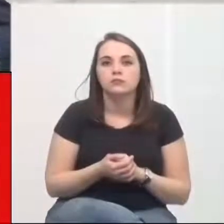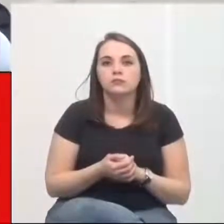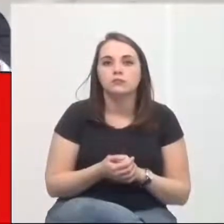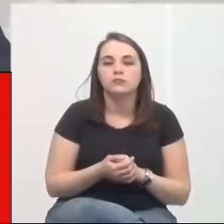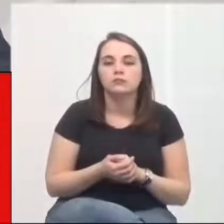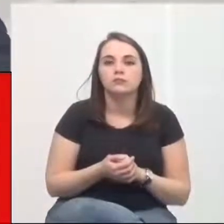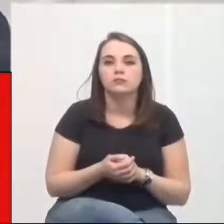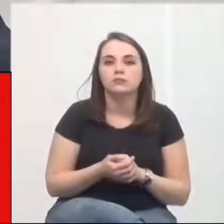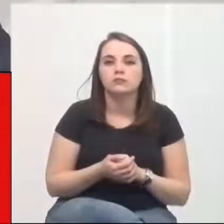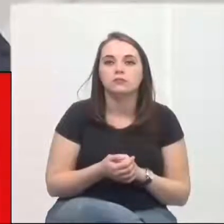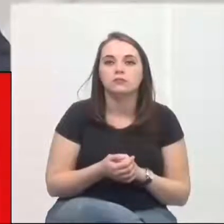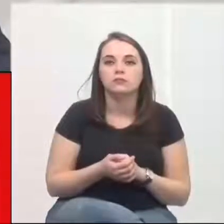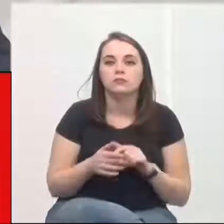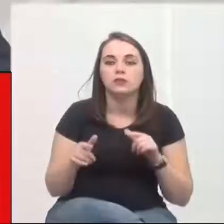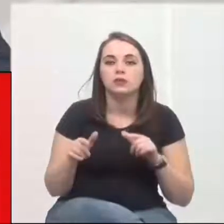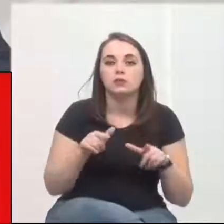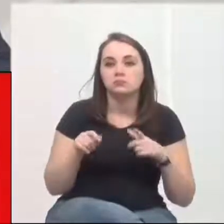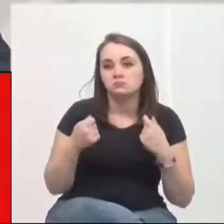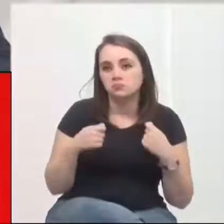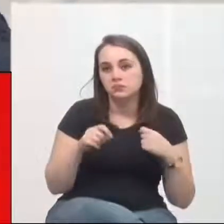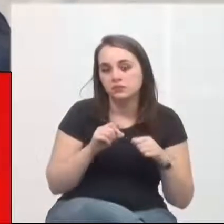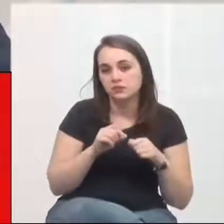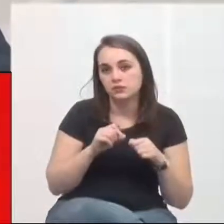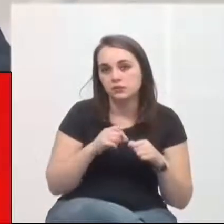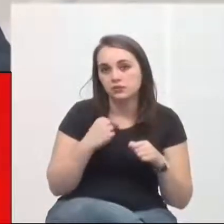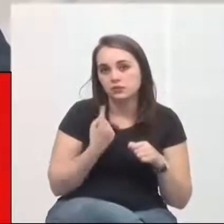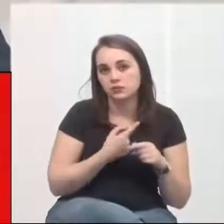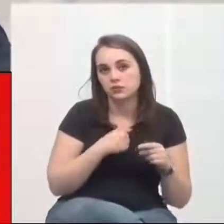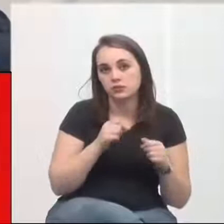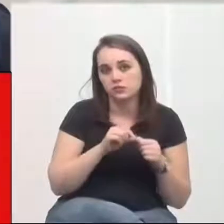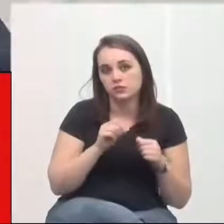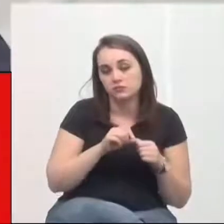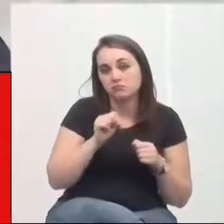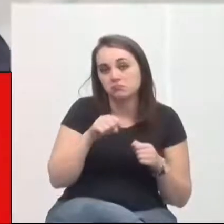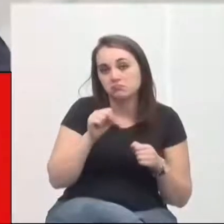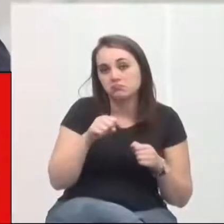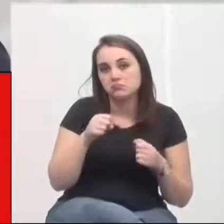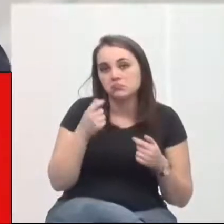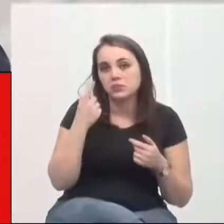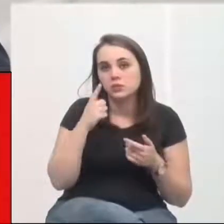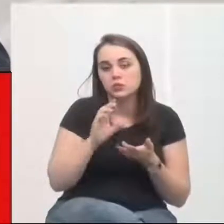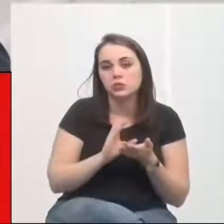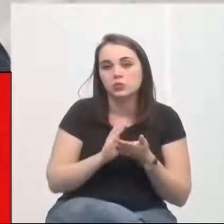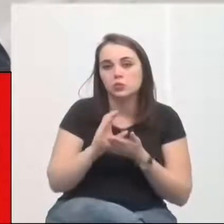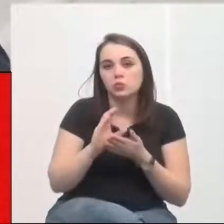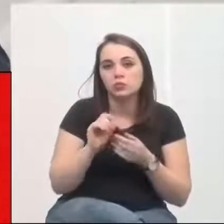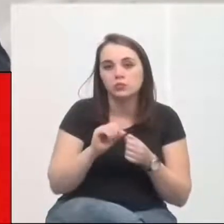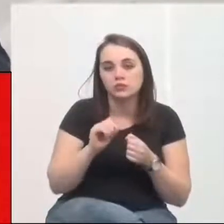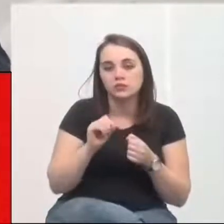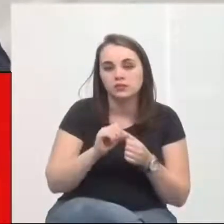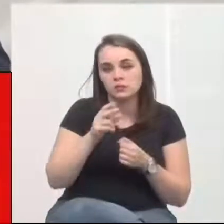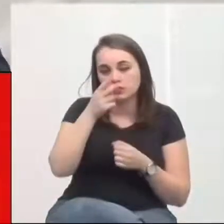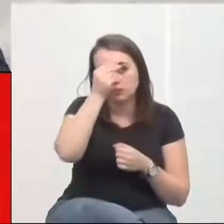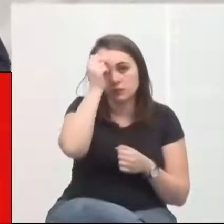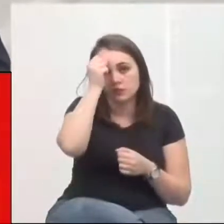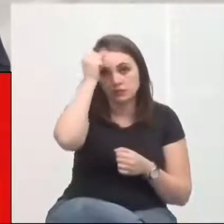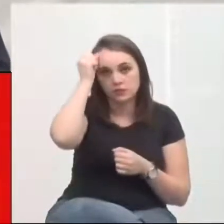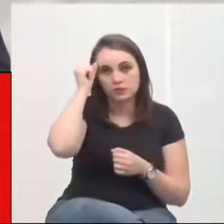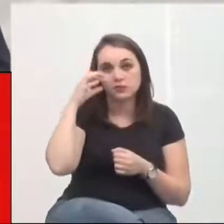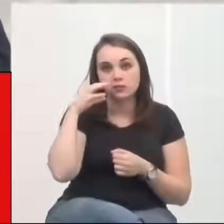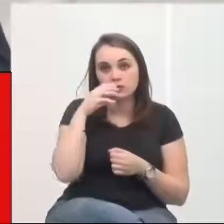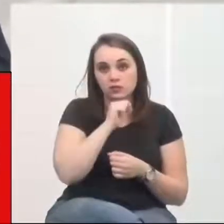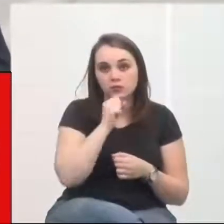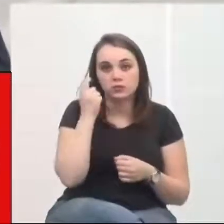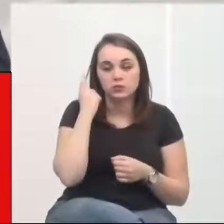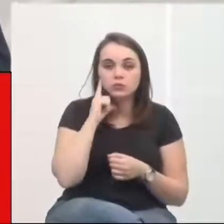artes sejam necessárias, que o governo com certeza vai buscar captação de recursos. O prefeito Salvador é muito ágil para isso,